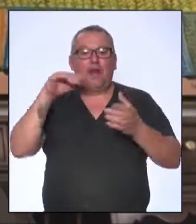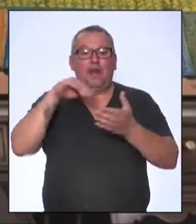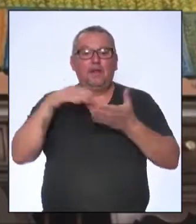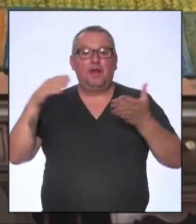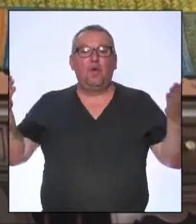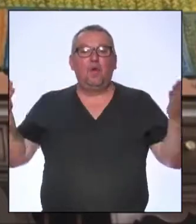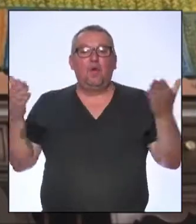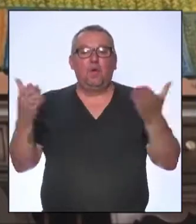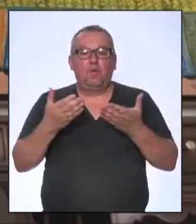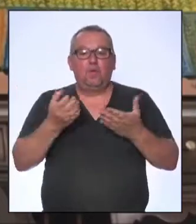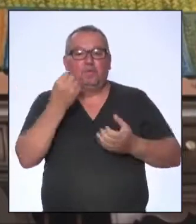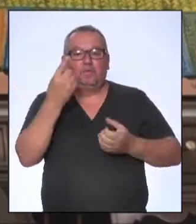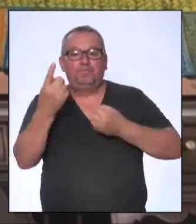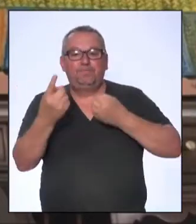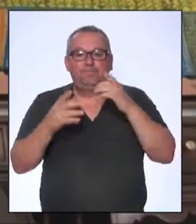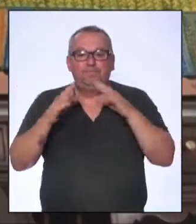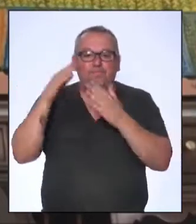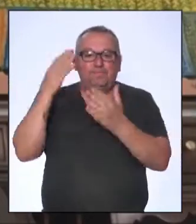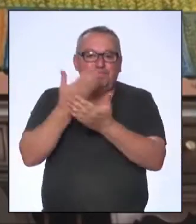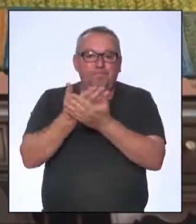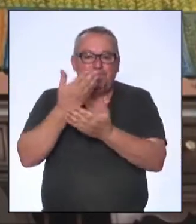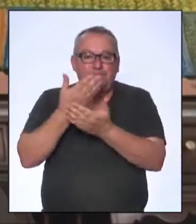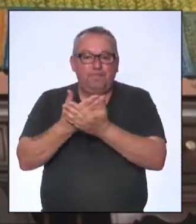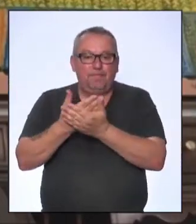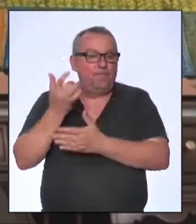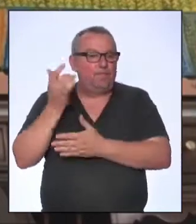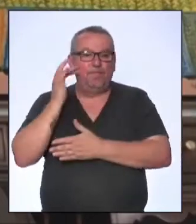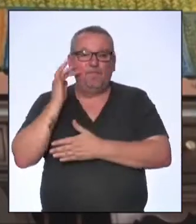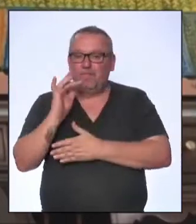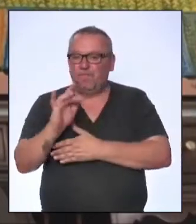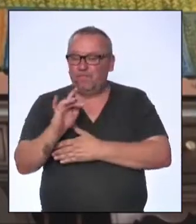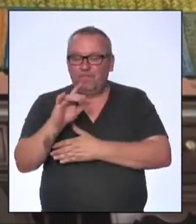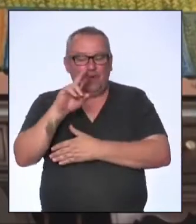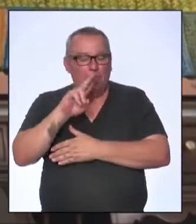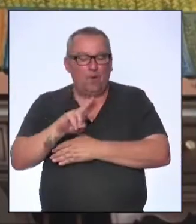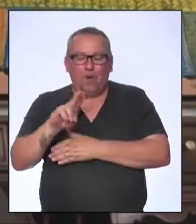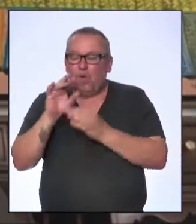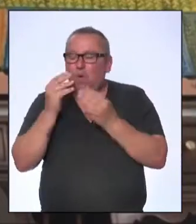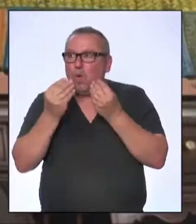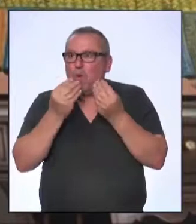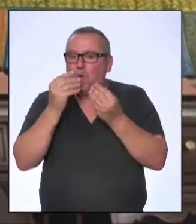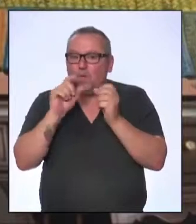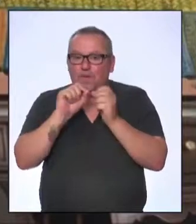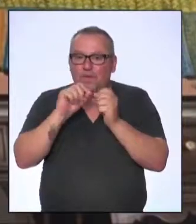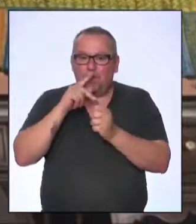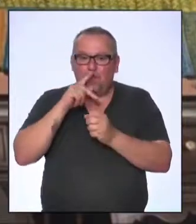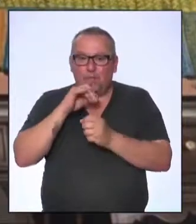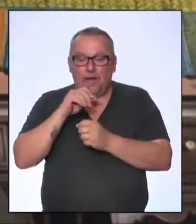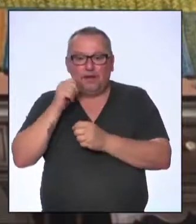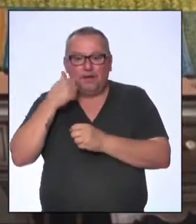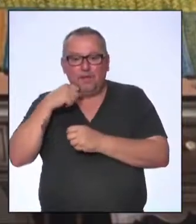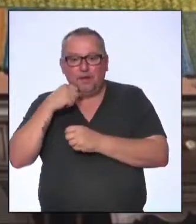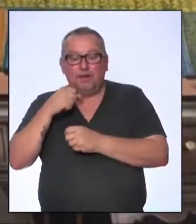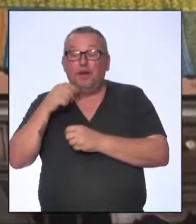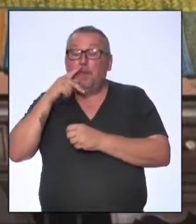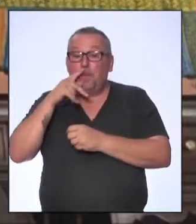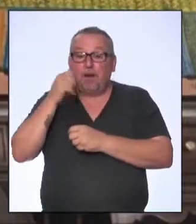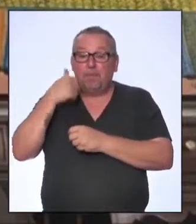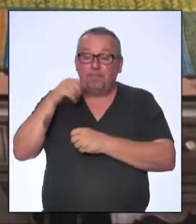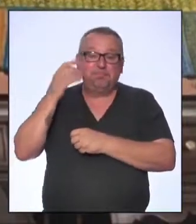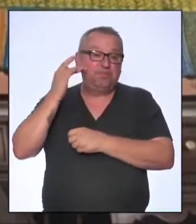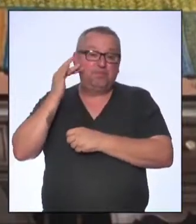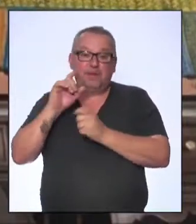hoje algumas escolas não sabem exatamente o que fazer com os pais e alguns pais não sabem exatamente o que